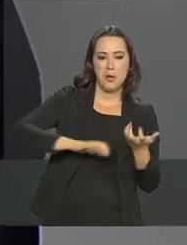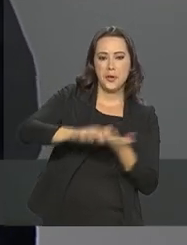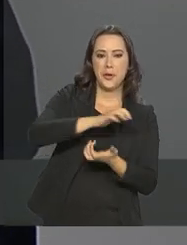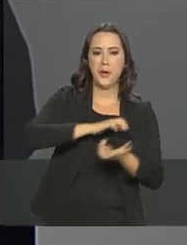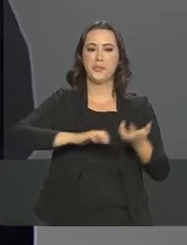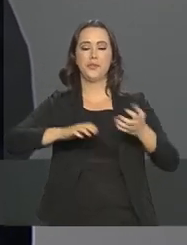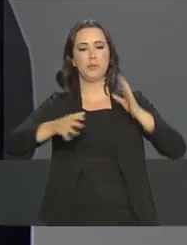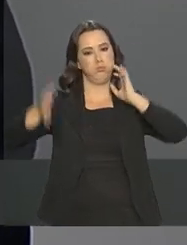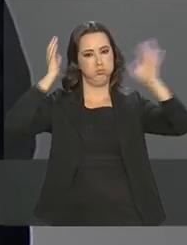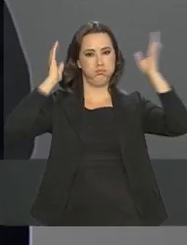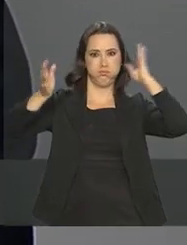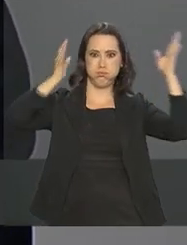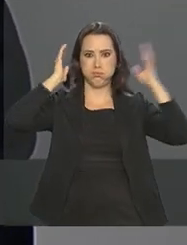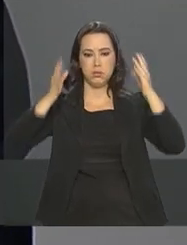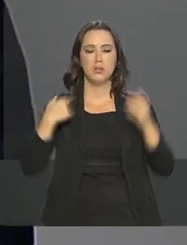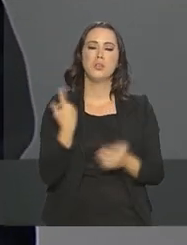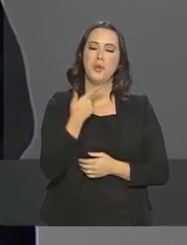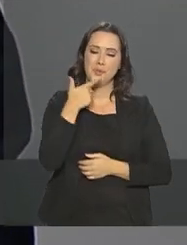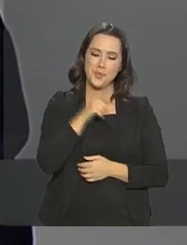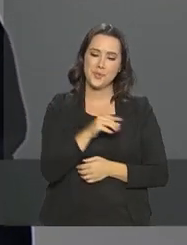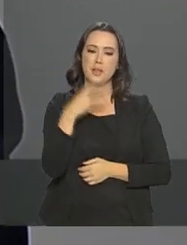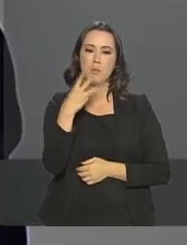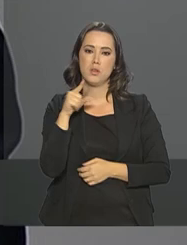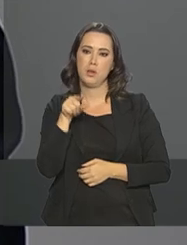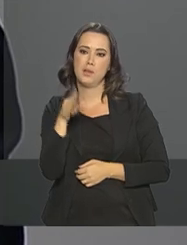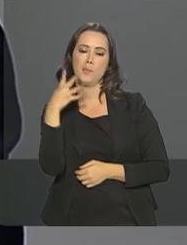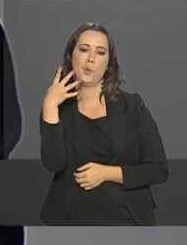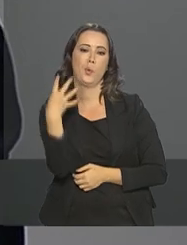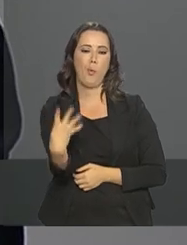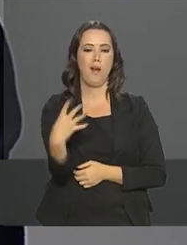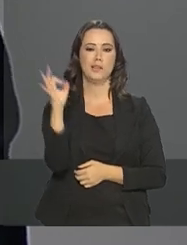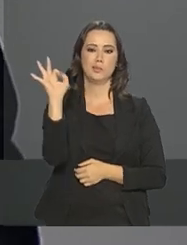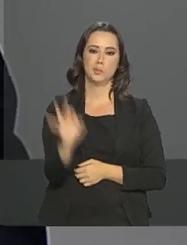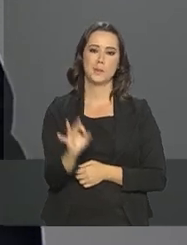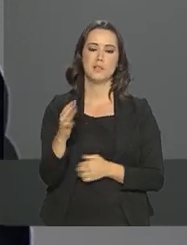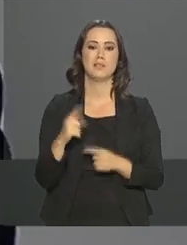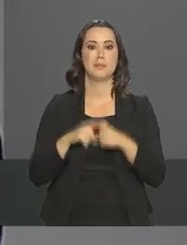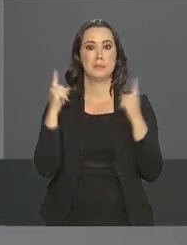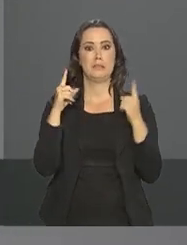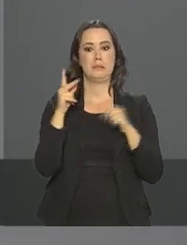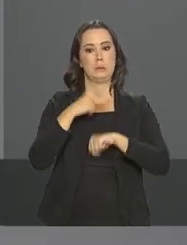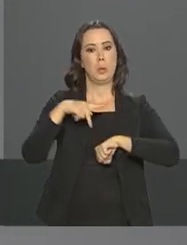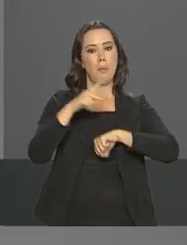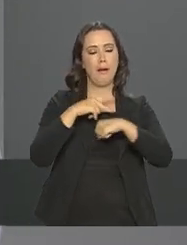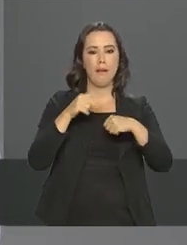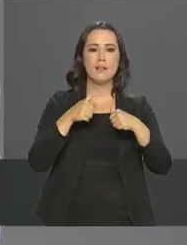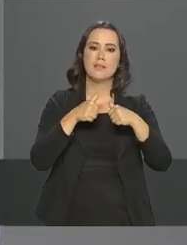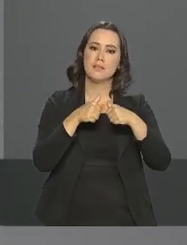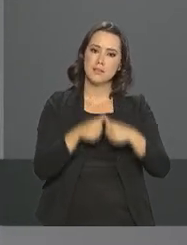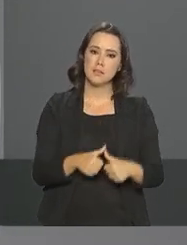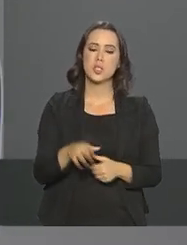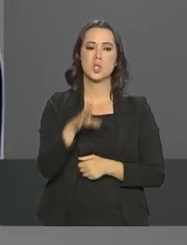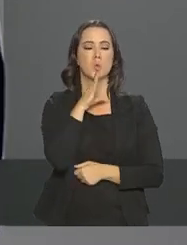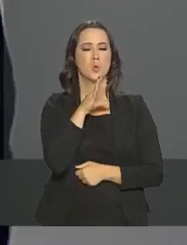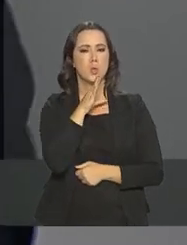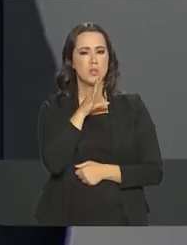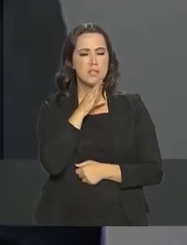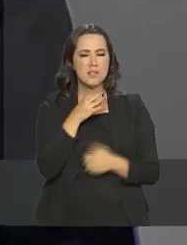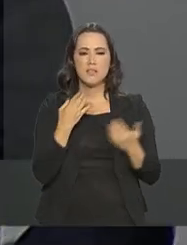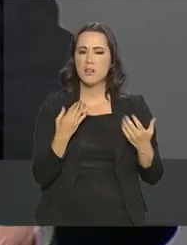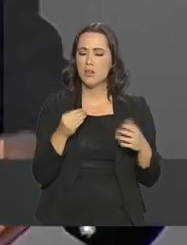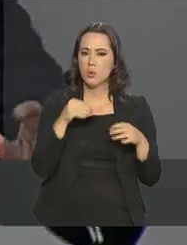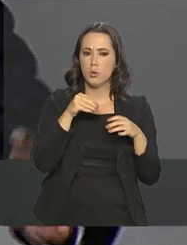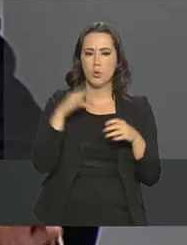nossa talvez fosse lá 33.4 é por cento mas o país está sendo é reconhecido no plano